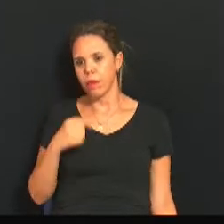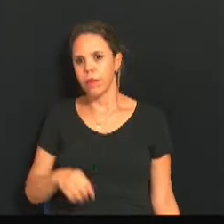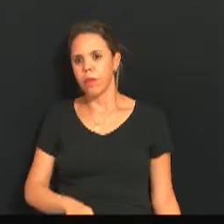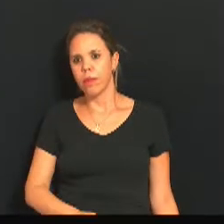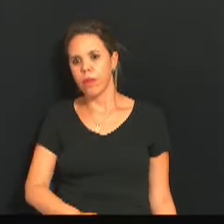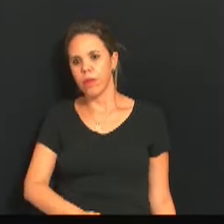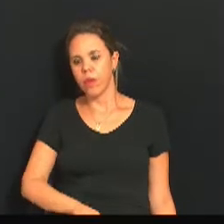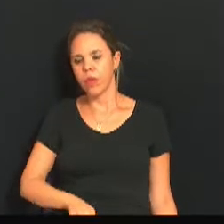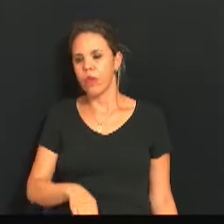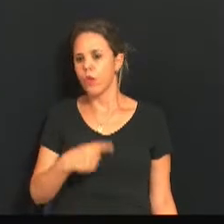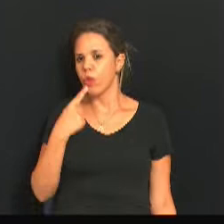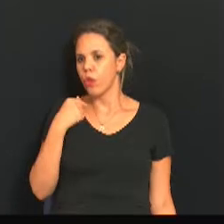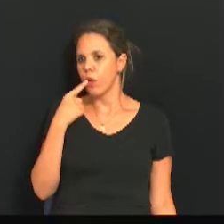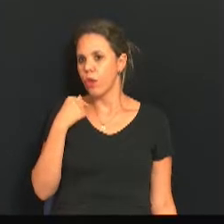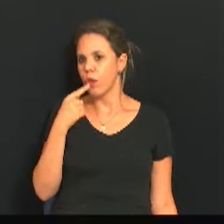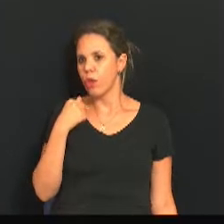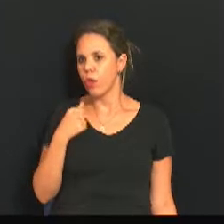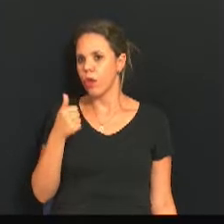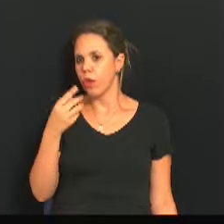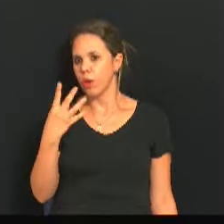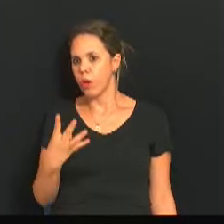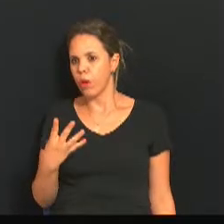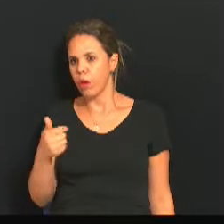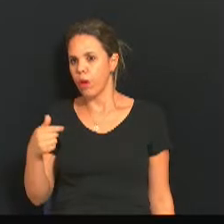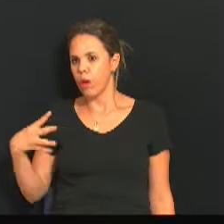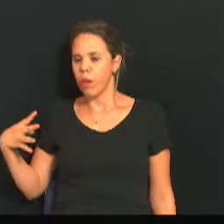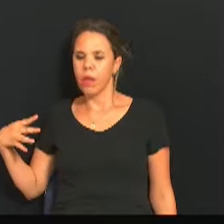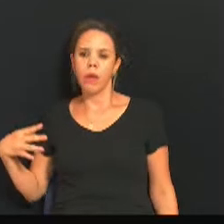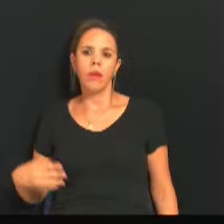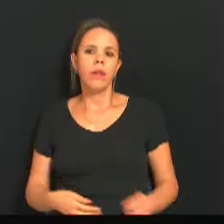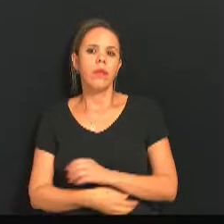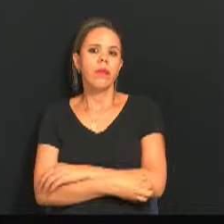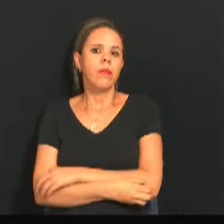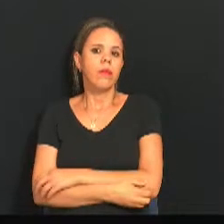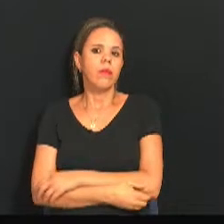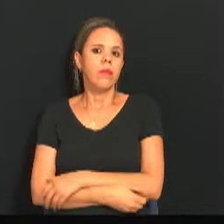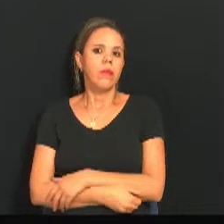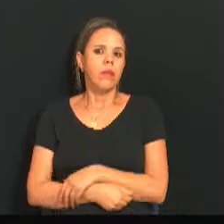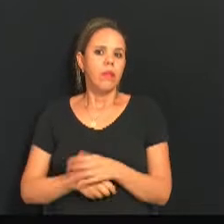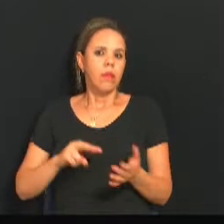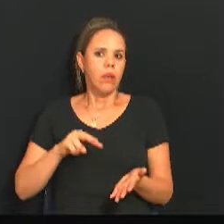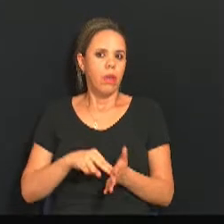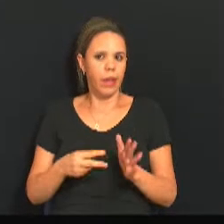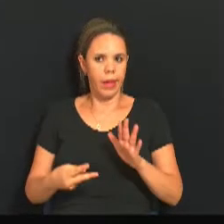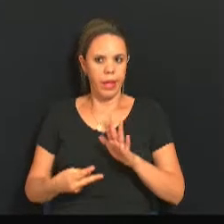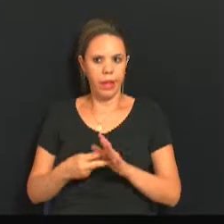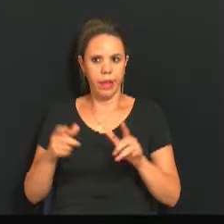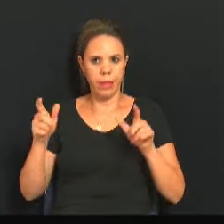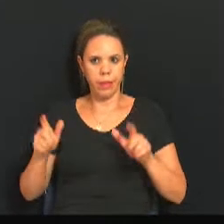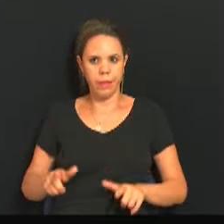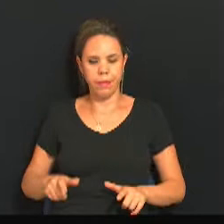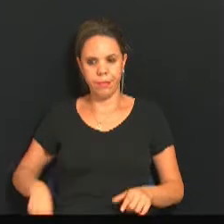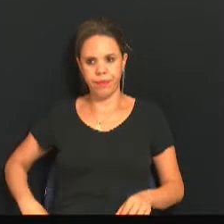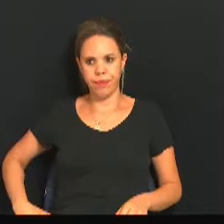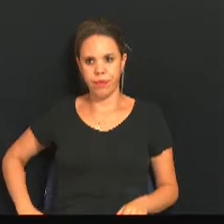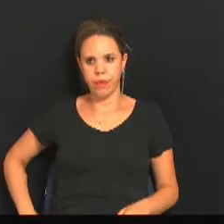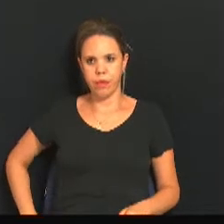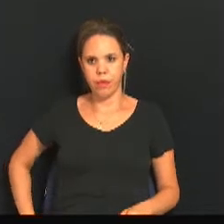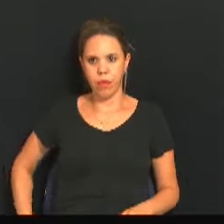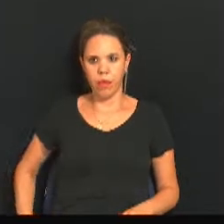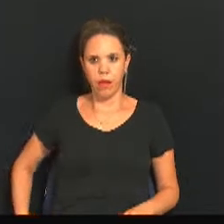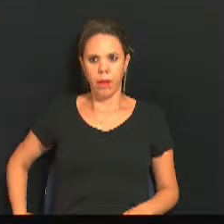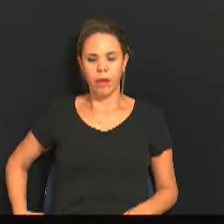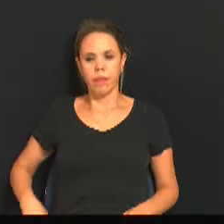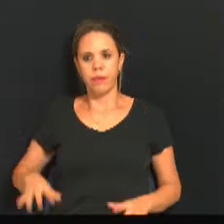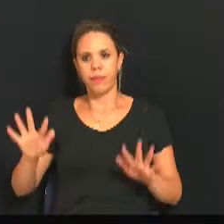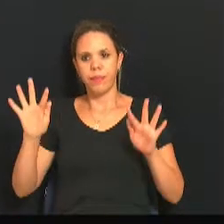último é o vermelho 14 tô Asus aí entendeu e a área de ligação era esta e